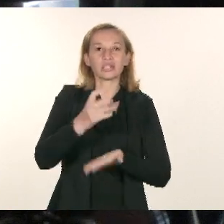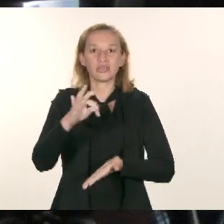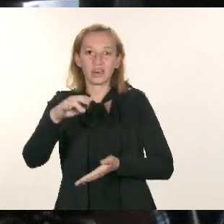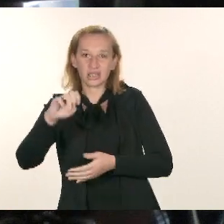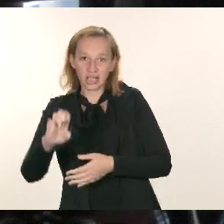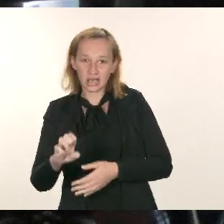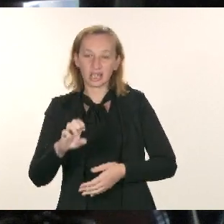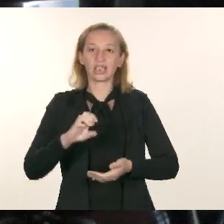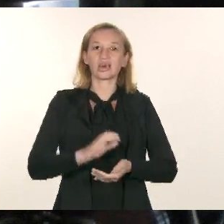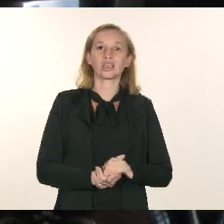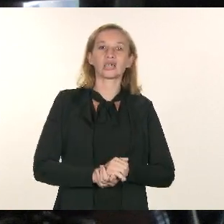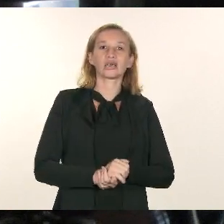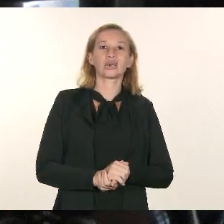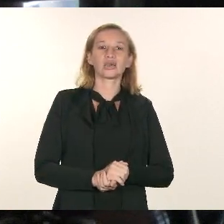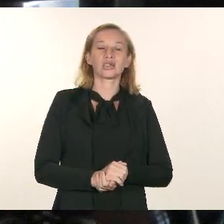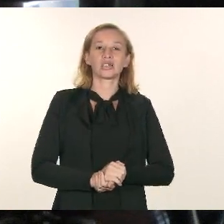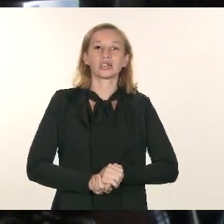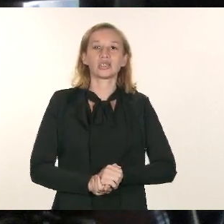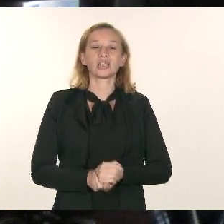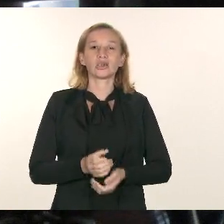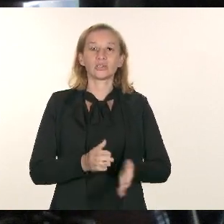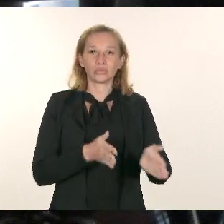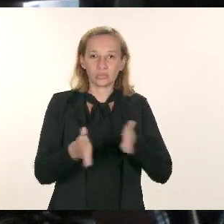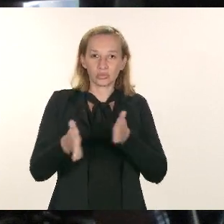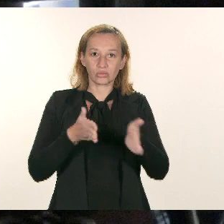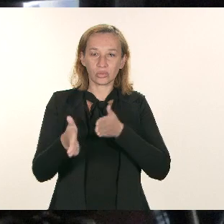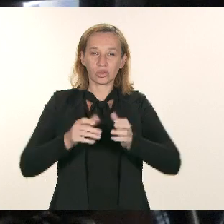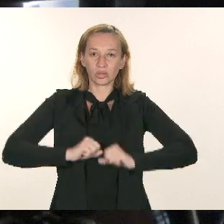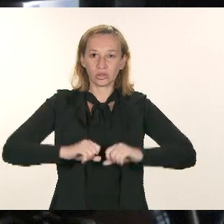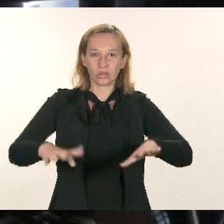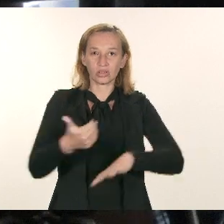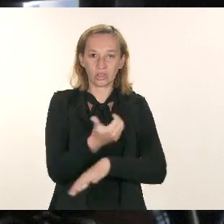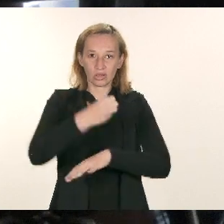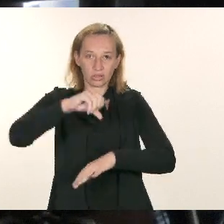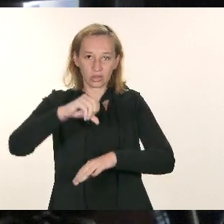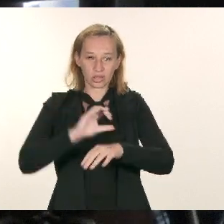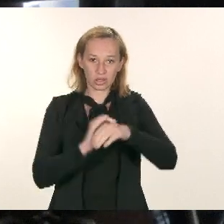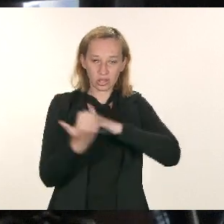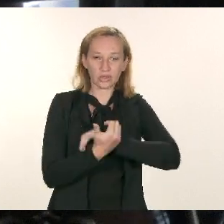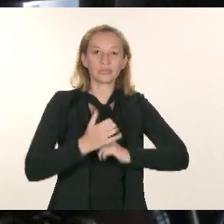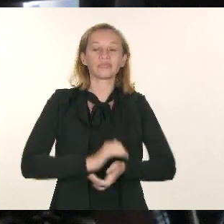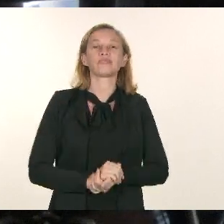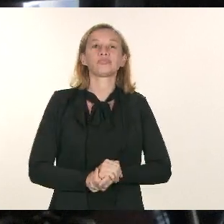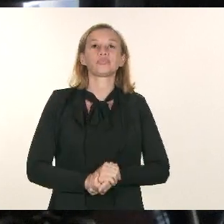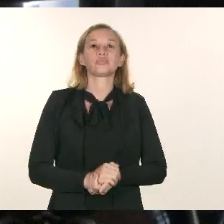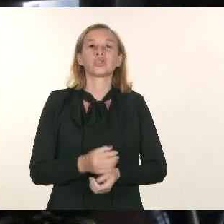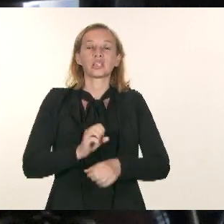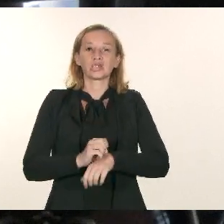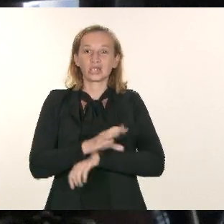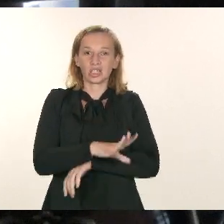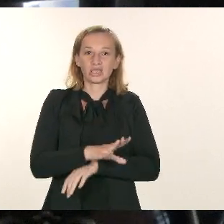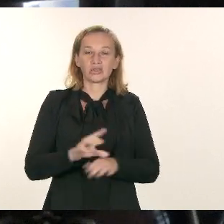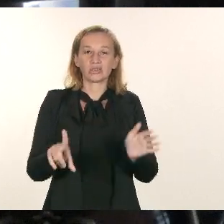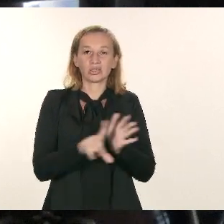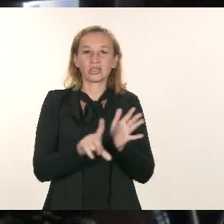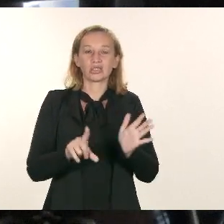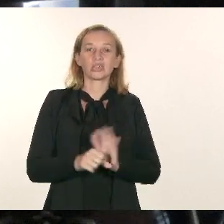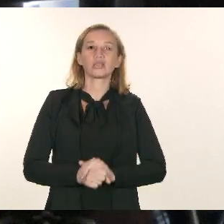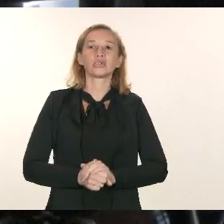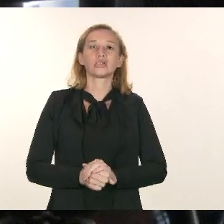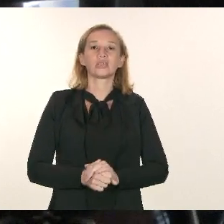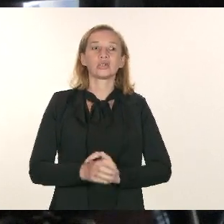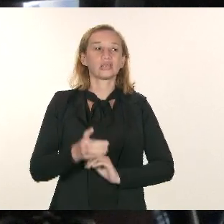declararem hipossuficiência financeira enquanto durar a pandemia do Covid-19 no Estado do Rio de Janeiro. Parecer da Comissão de Indicação Legislativa, favorável, relator